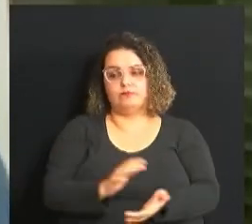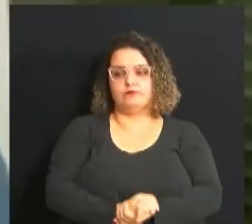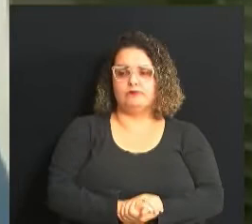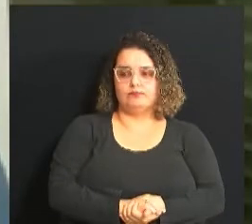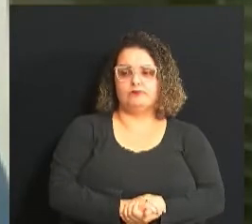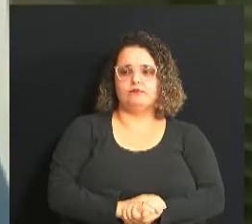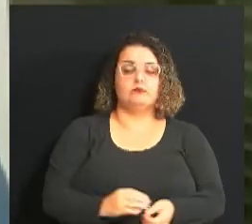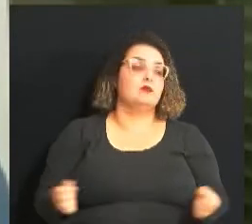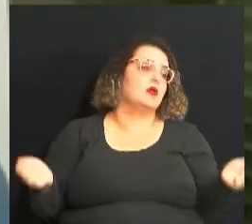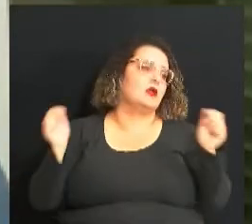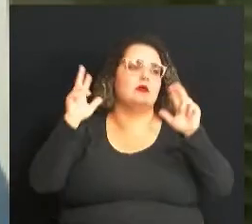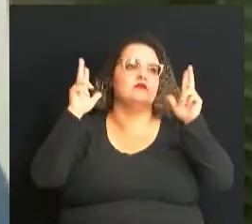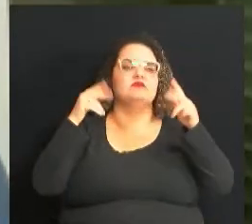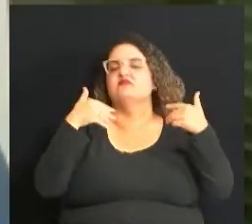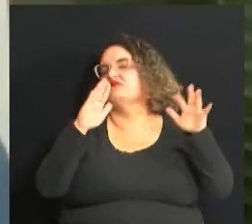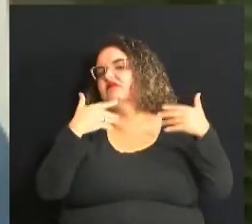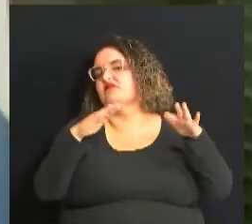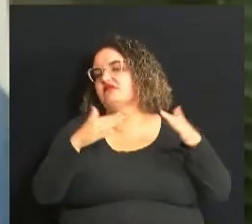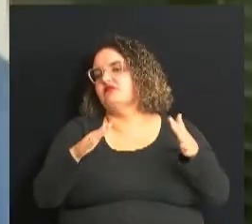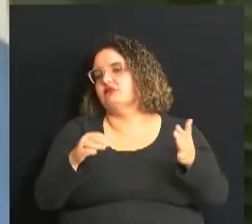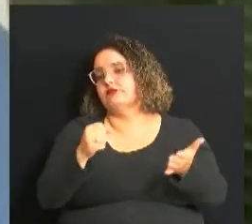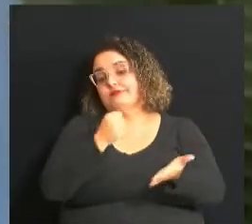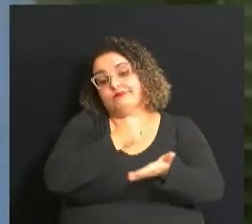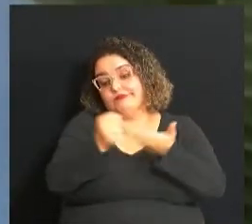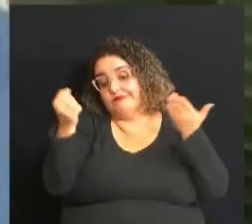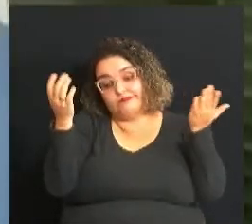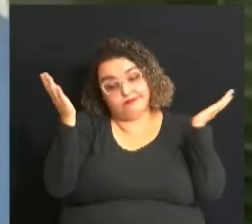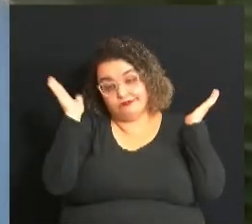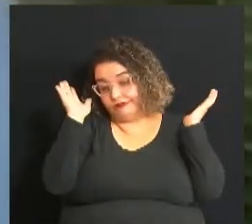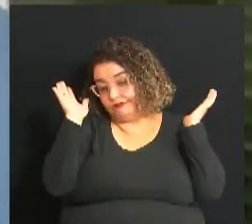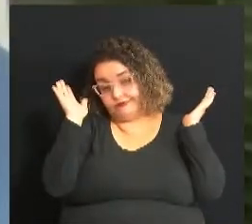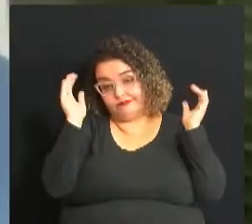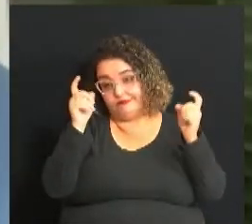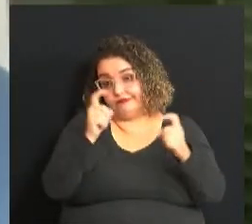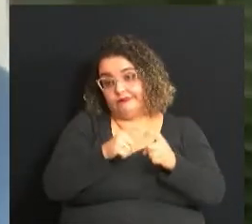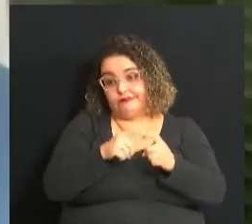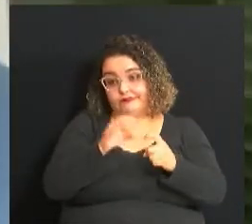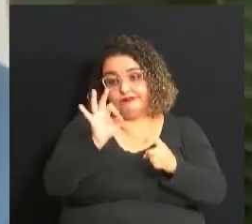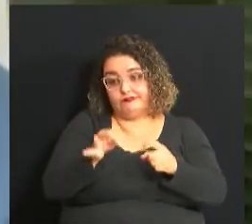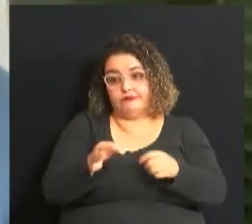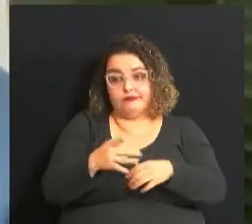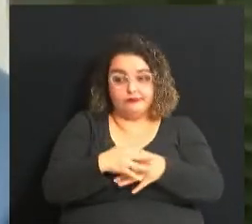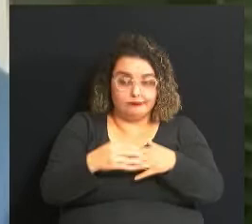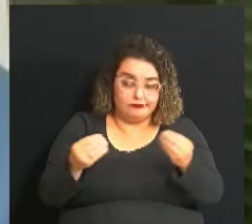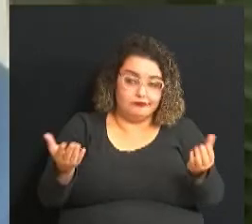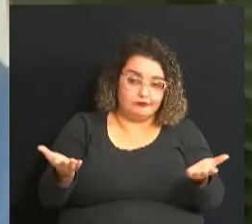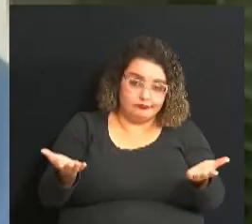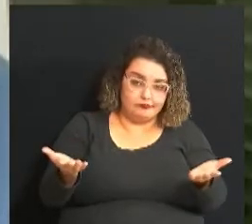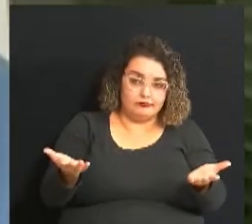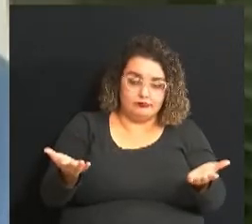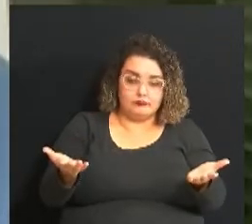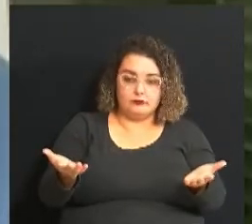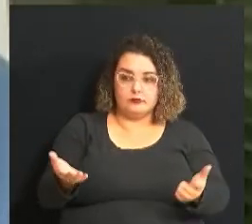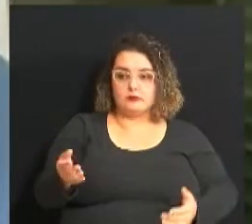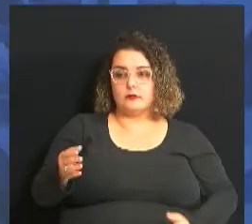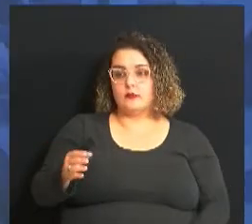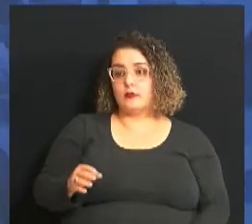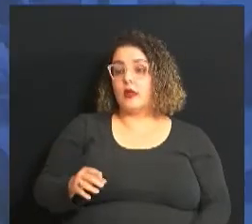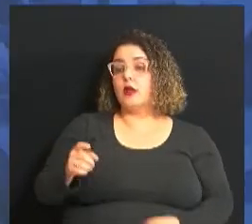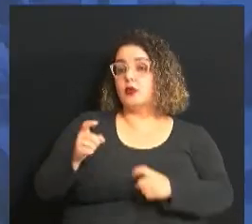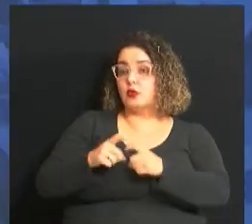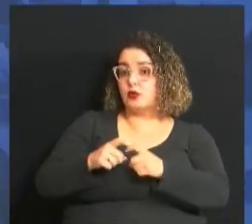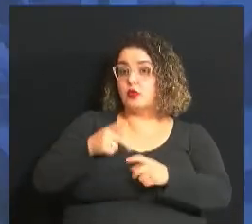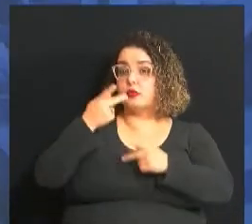alertou e eles acabaram perdendo a chance de procurar tempo e serem curados de câncer de próstata. Doutor Ubirajara, a gente está aí falando